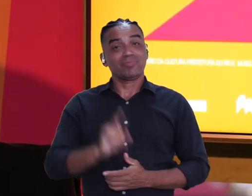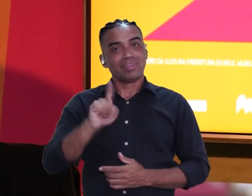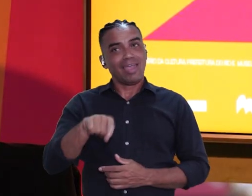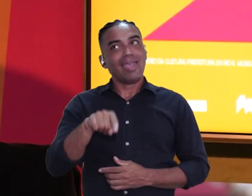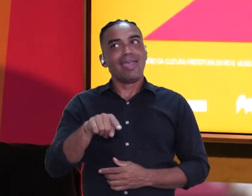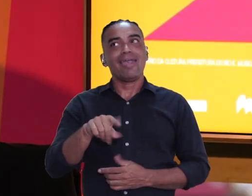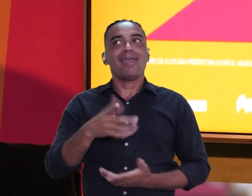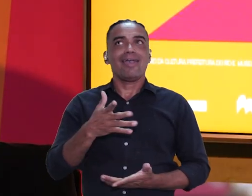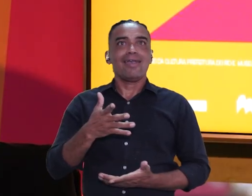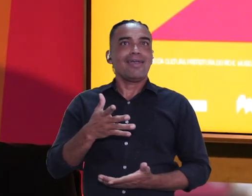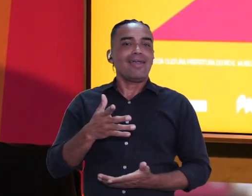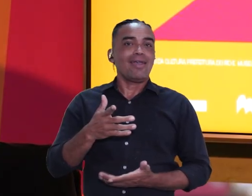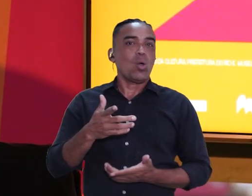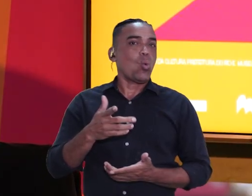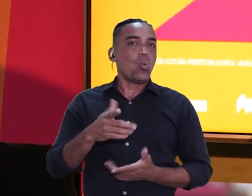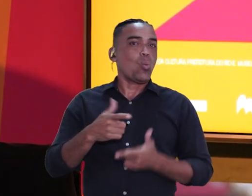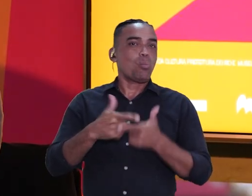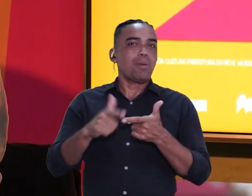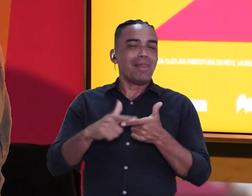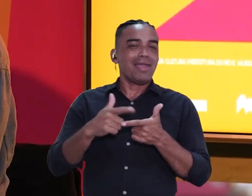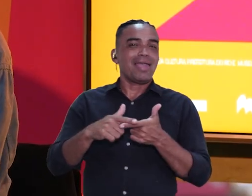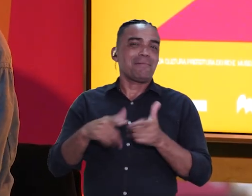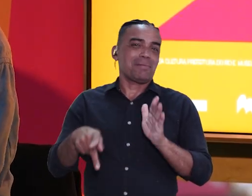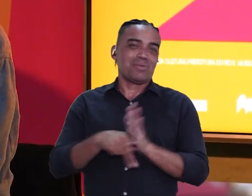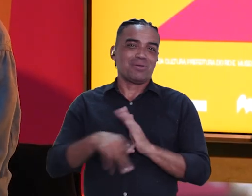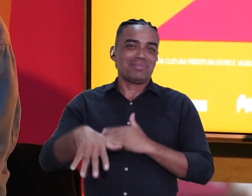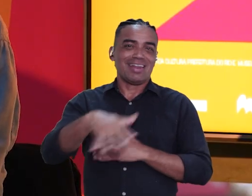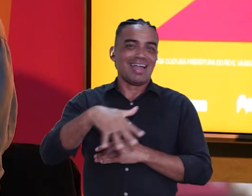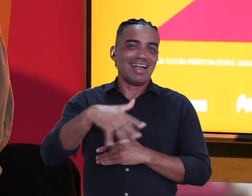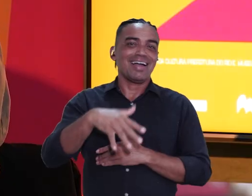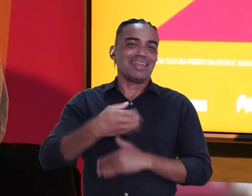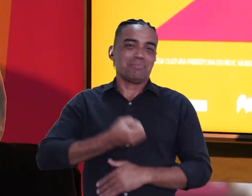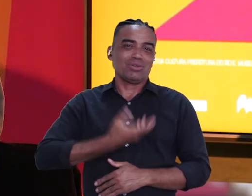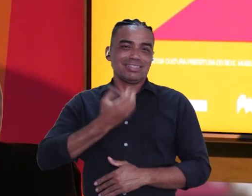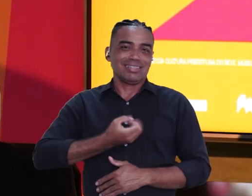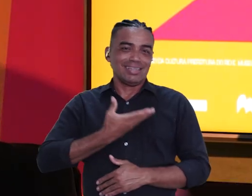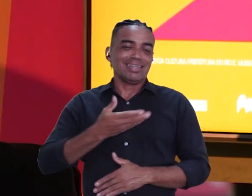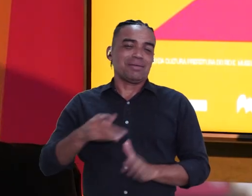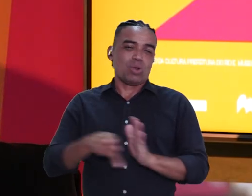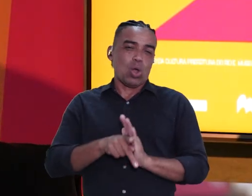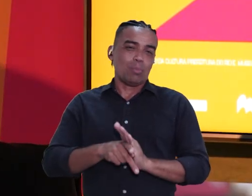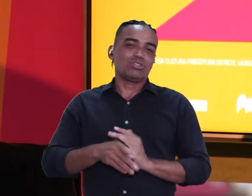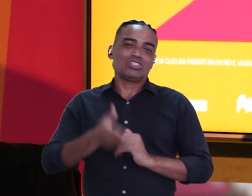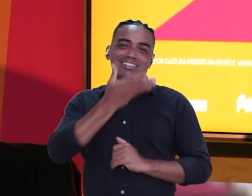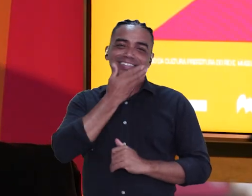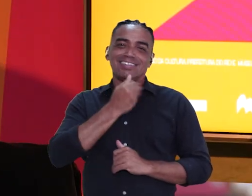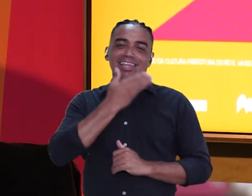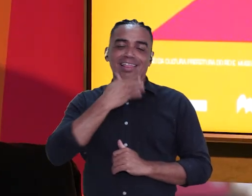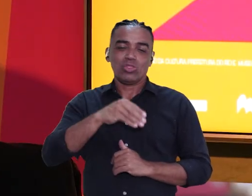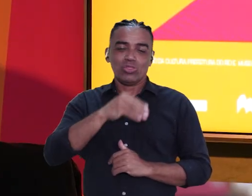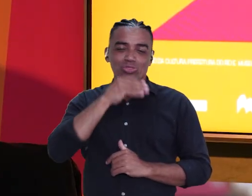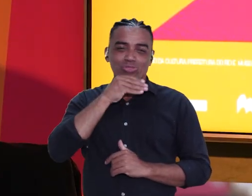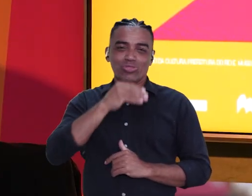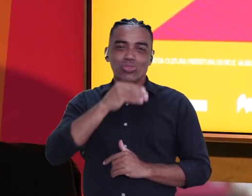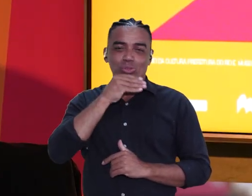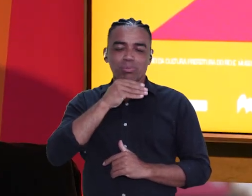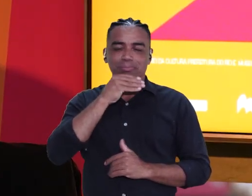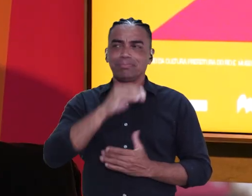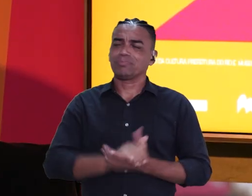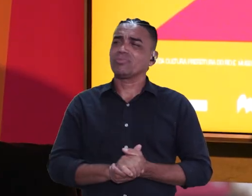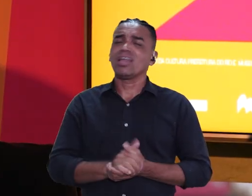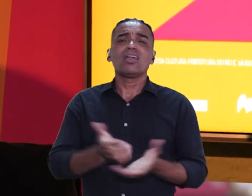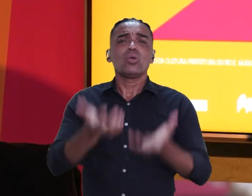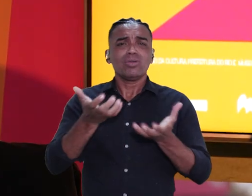Essa é uma questão muito drummondiana, né? E eu queria dividir com vocês